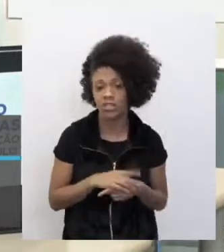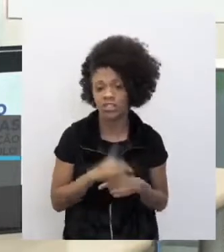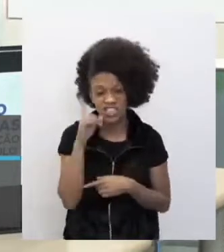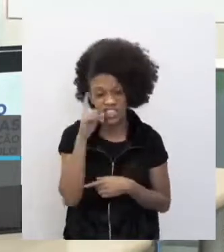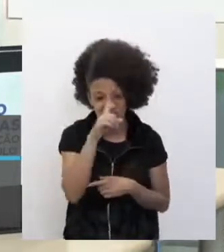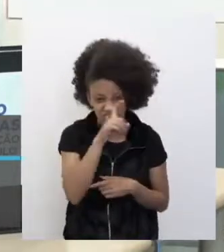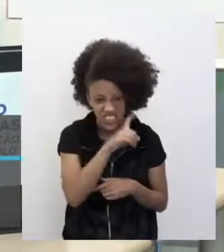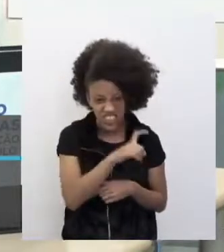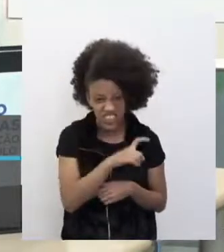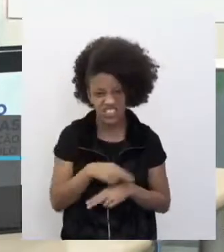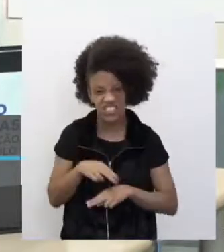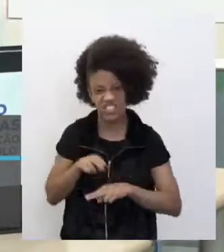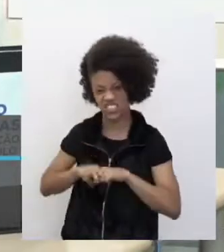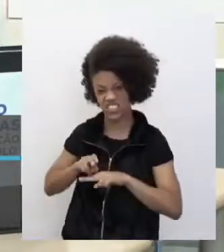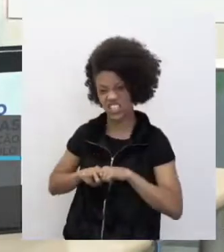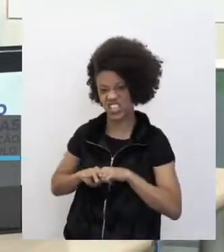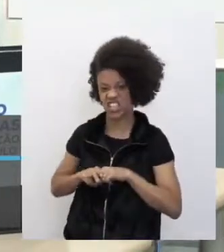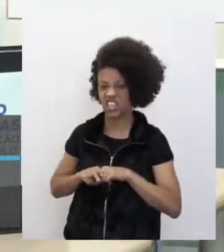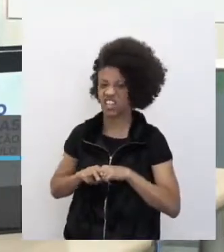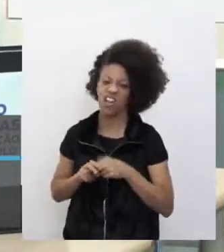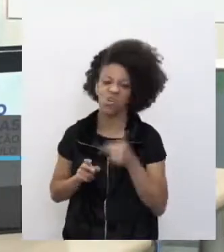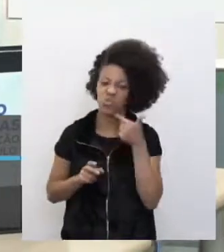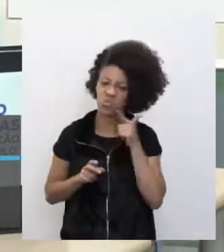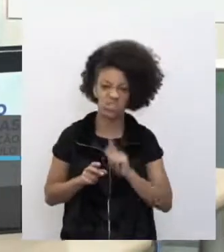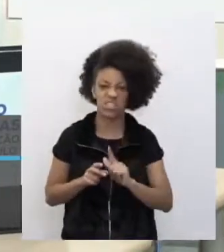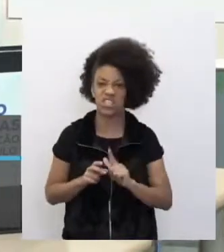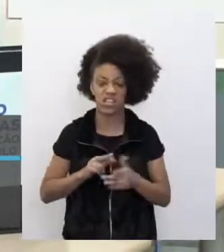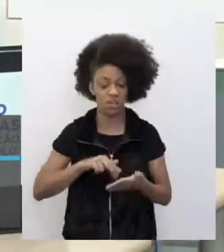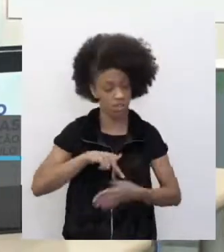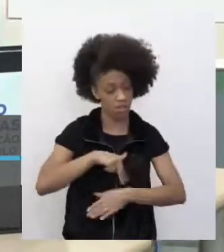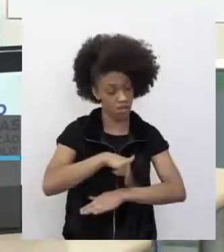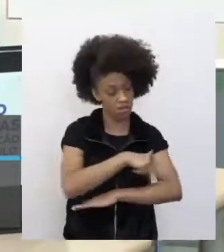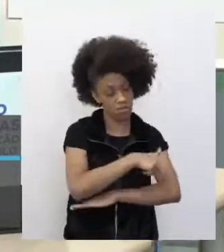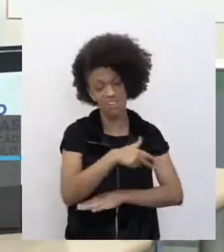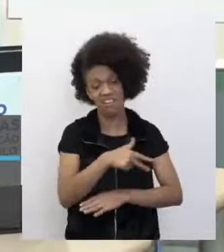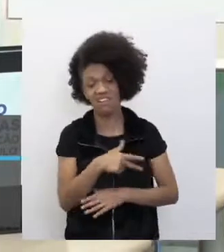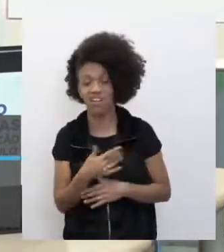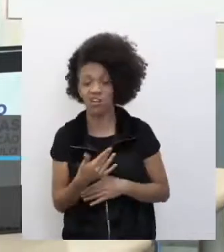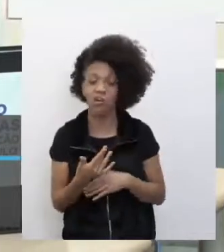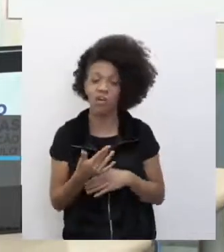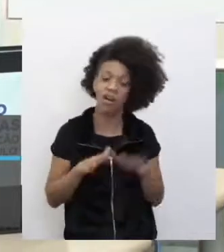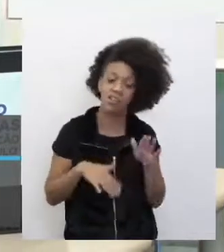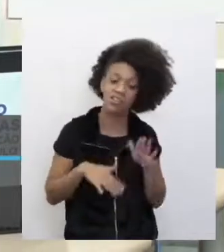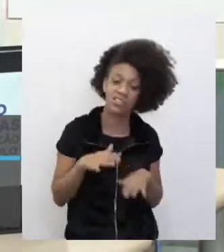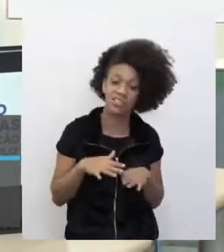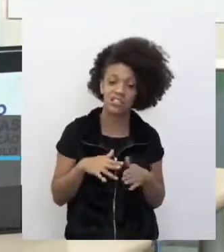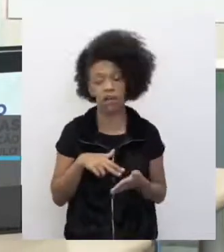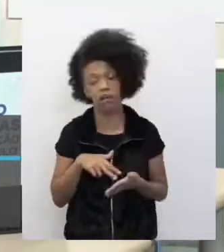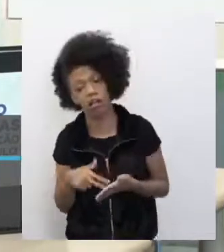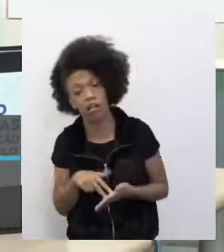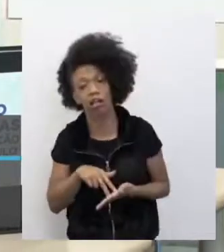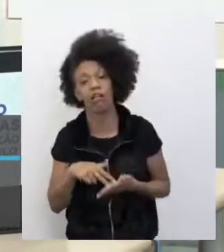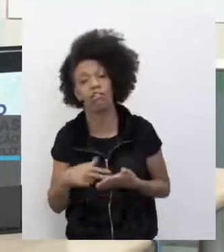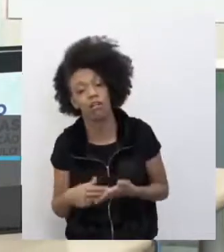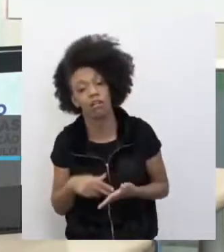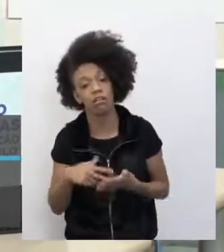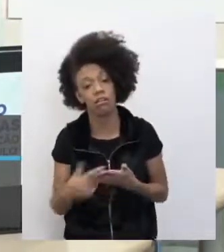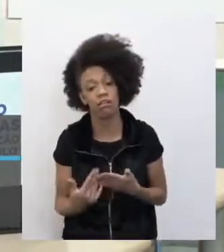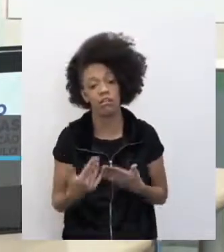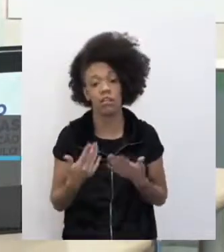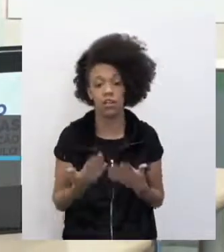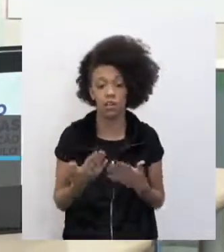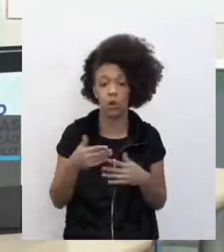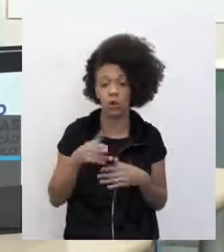ficava muito tempo sentada, não conseguia andar, não conseguia me locomover direito, ou às vezes me locomovia mancando, usava aquela bota